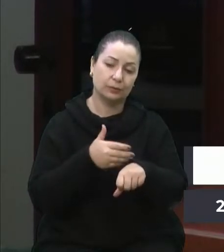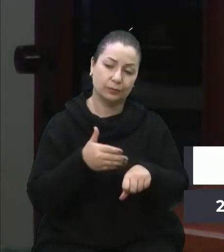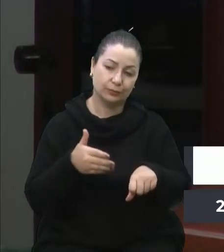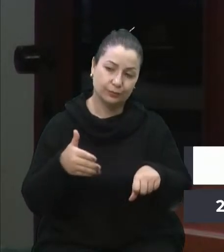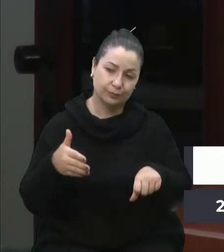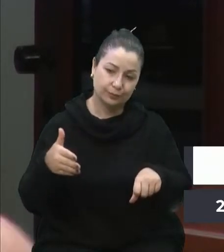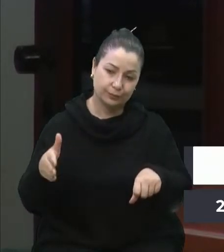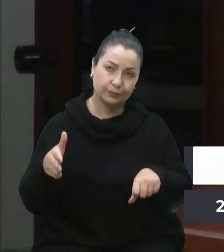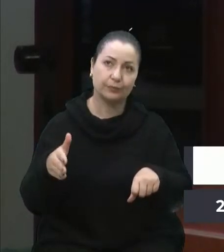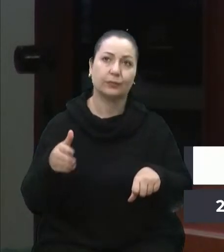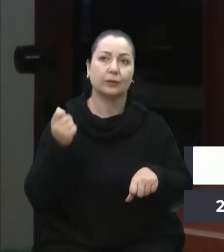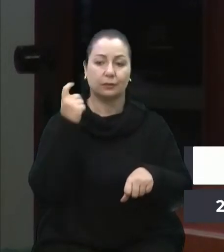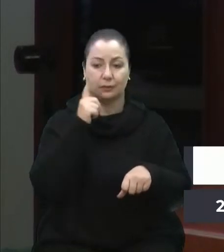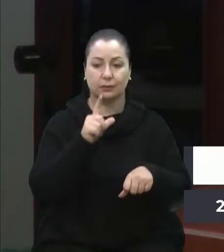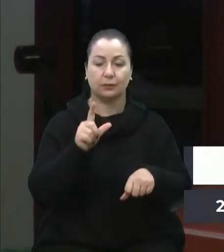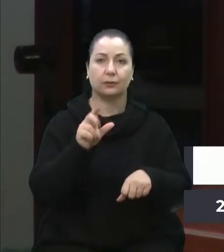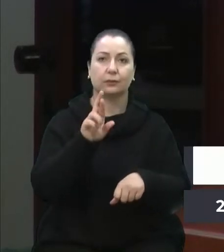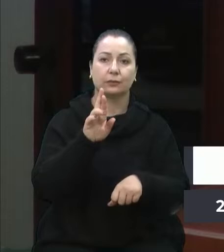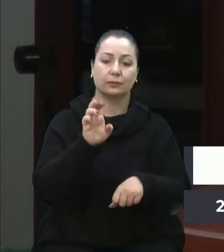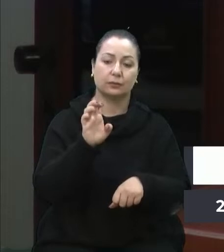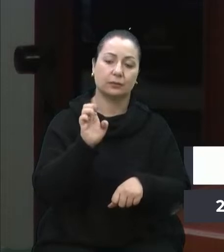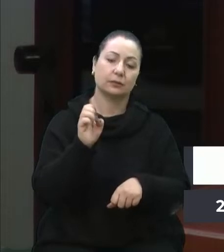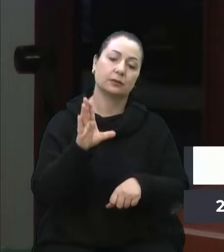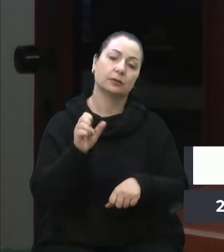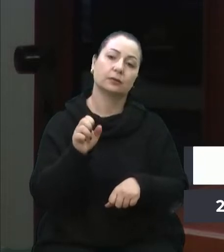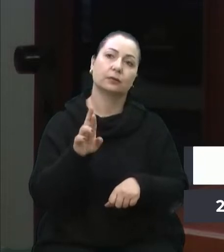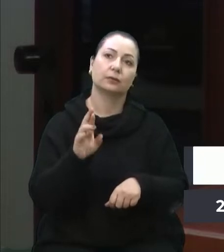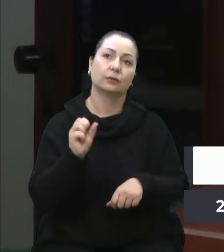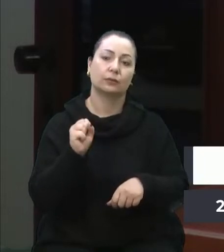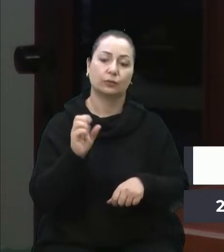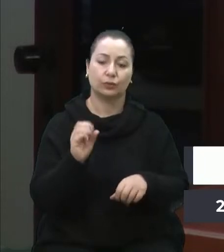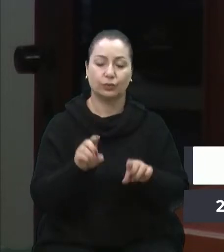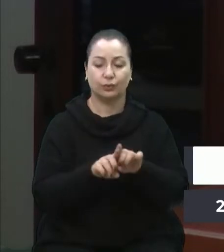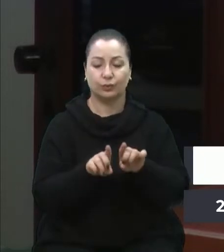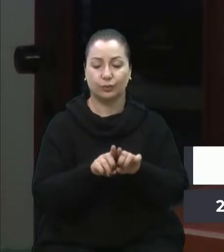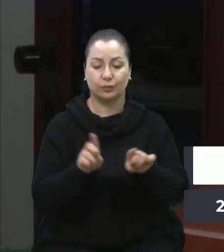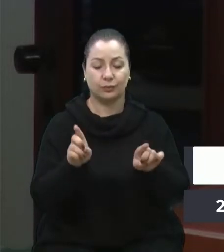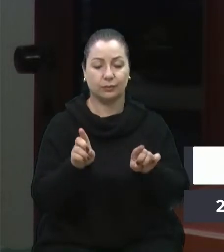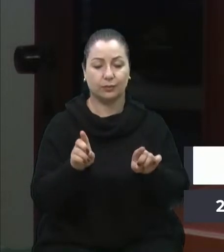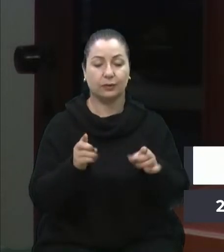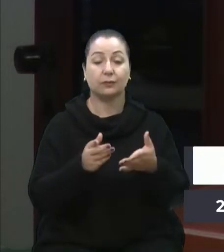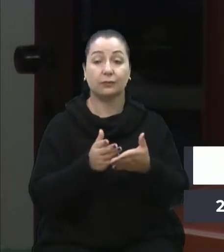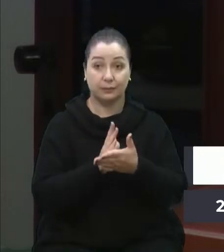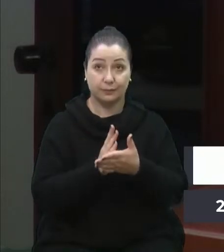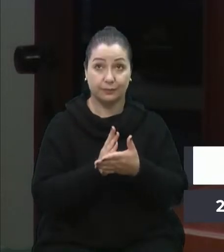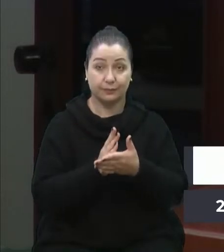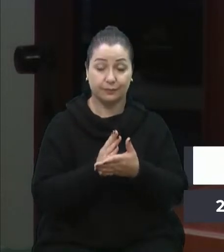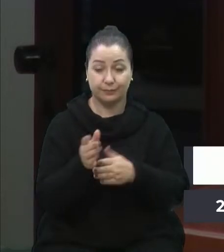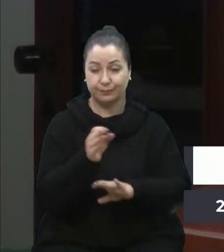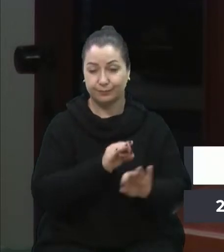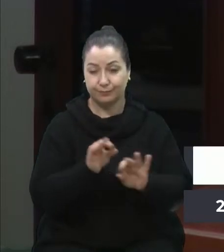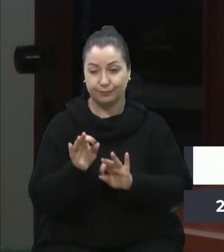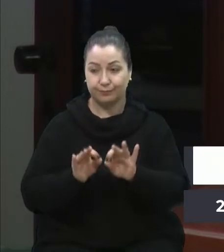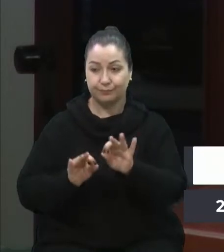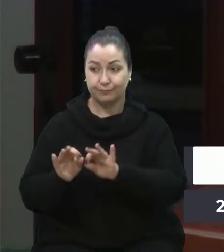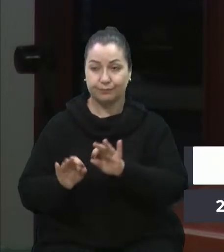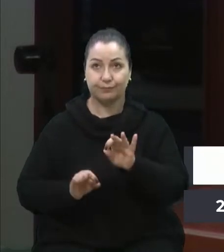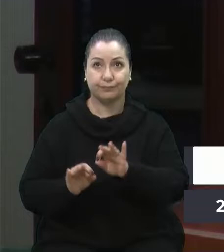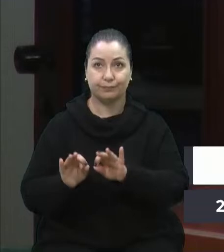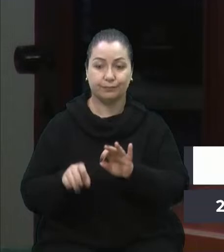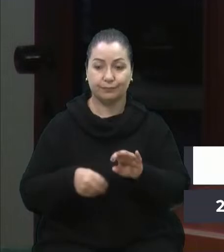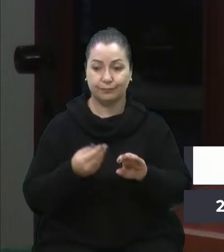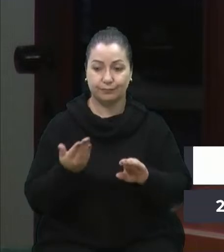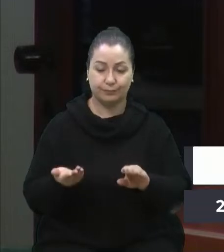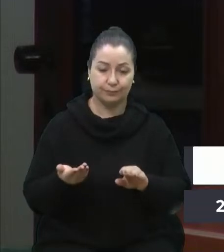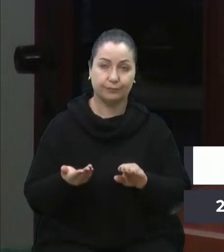dos contribuintes, retomar os processos, certificar o trânsito em julgado e encaminhar para inscrição em